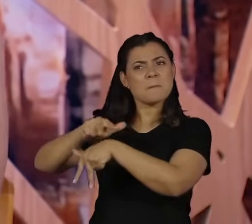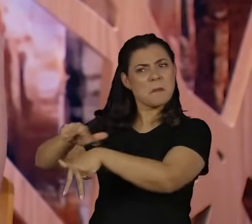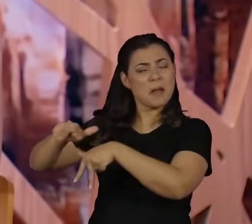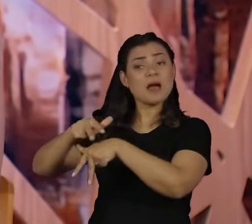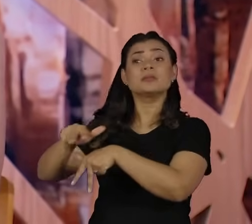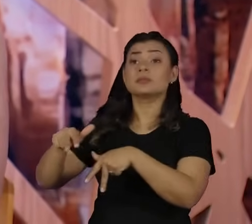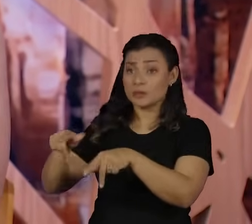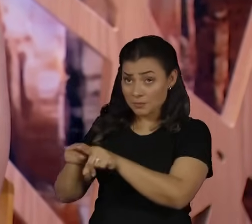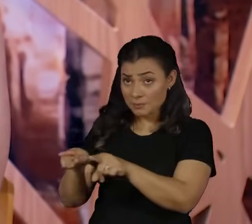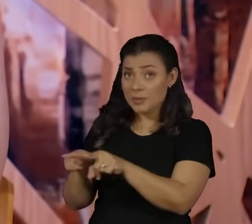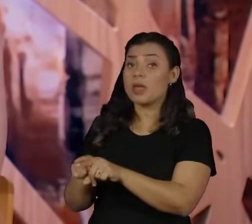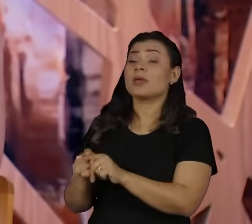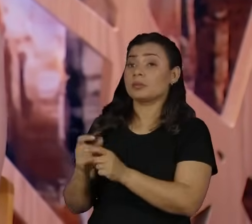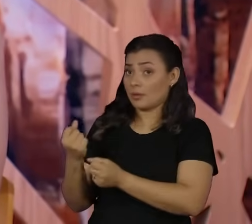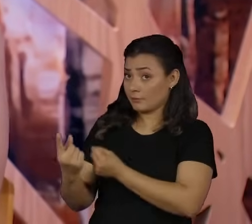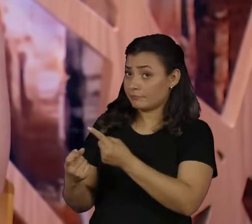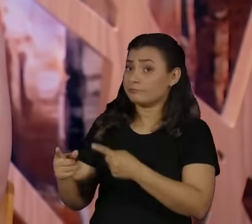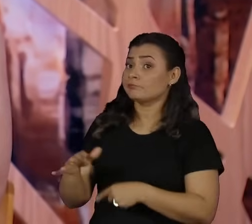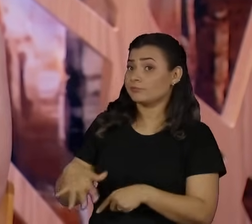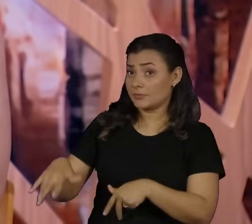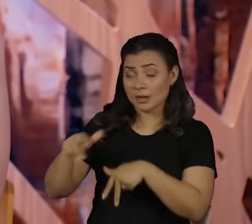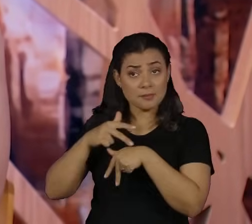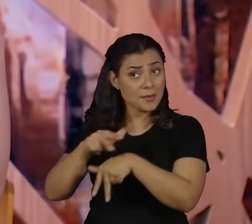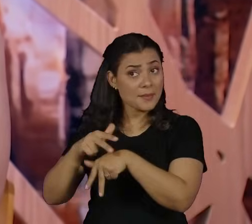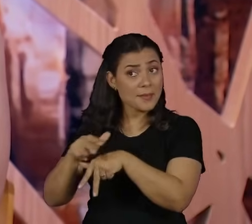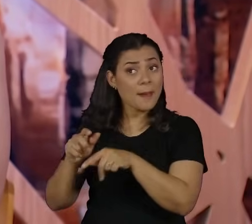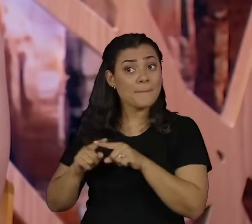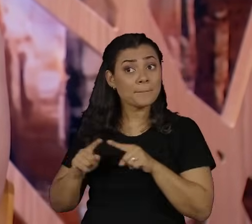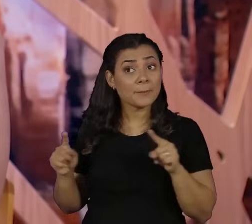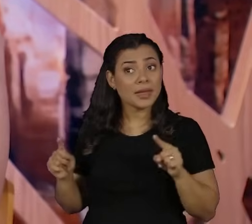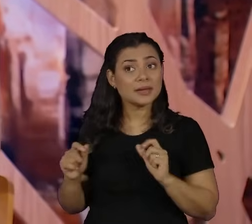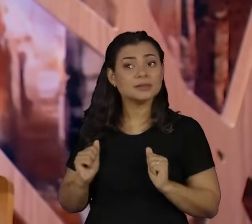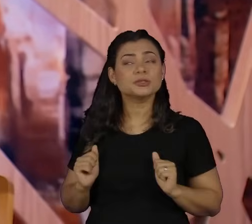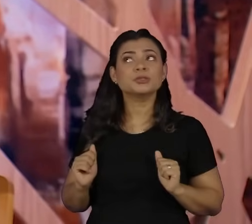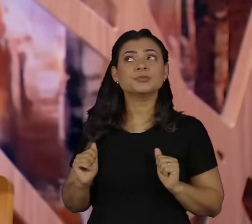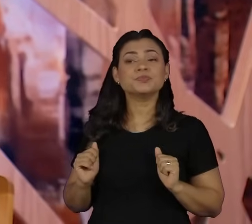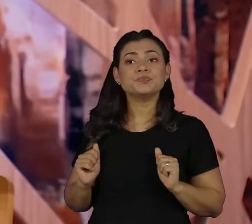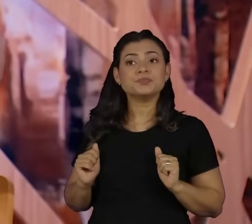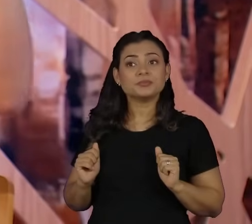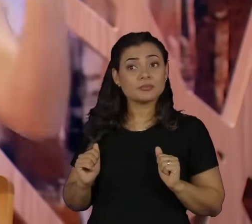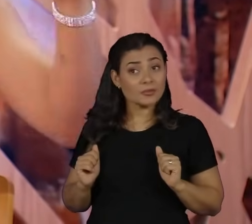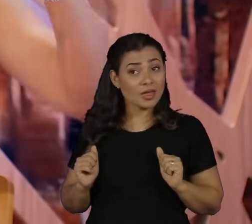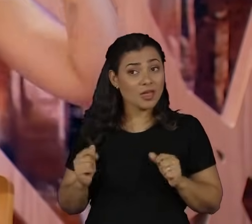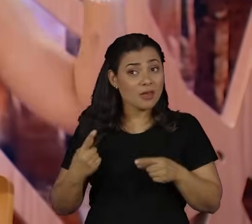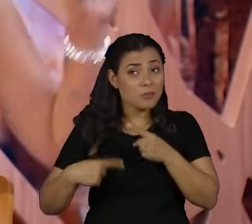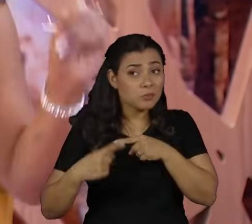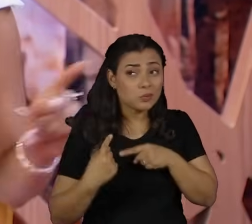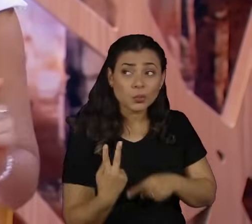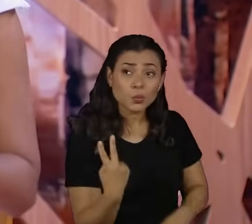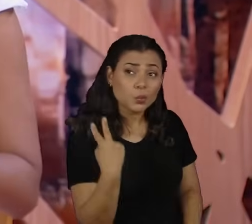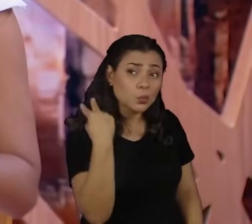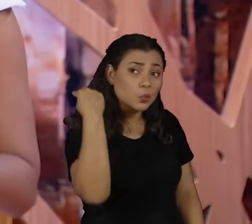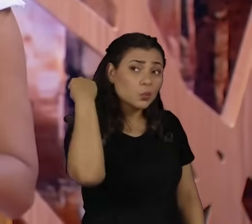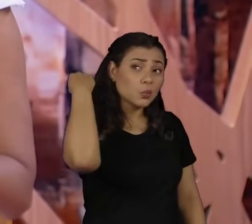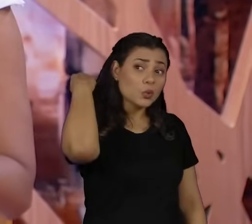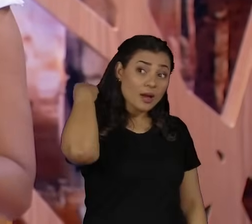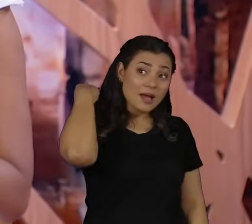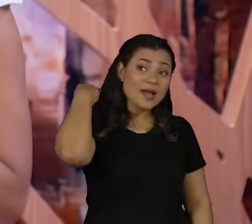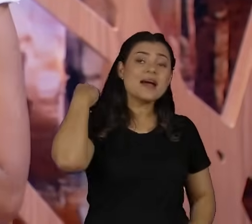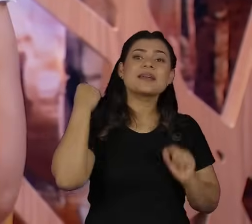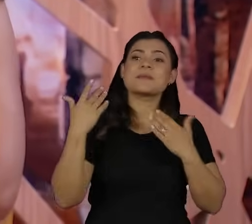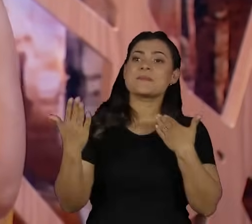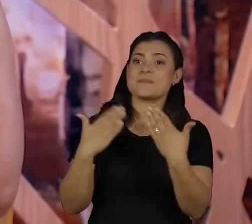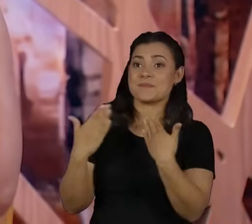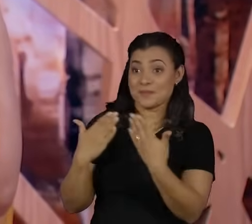pode ser muito destrutivo. Mas aí eu vou voltar lá no comecinho do